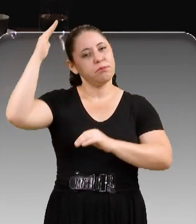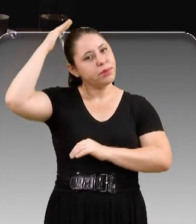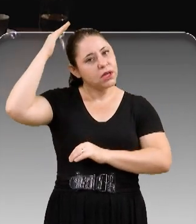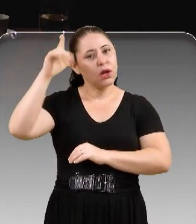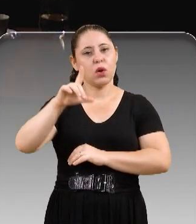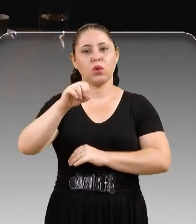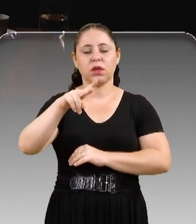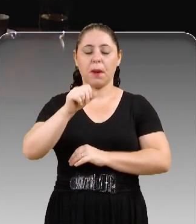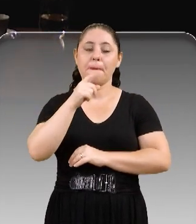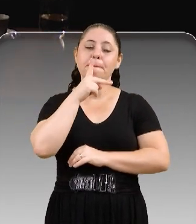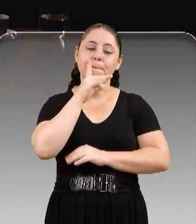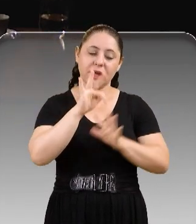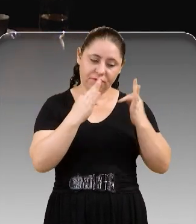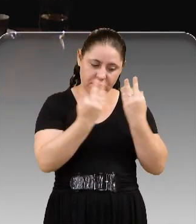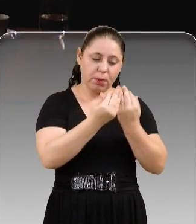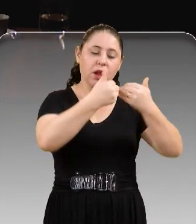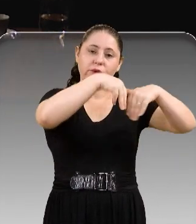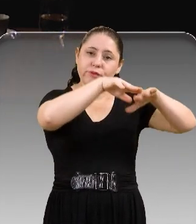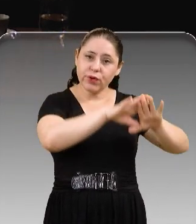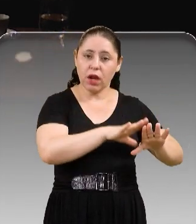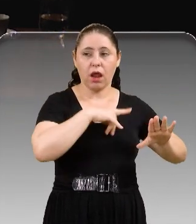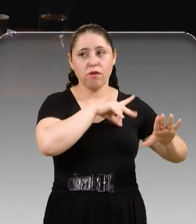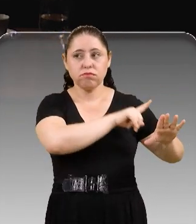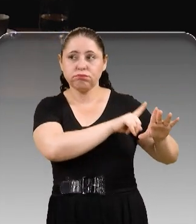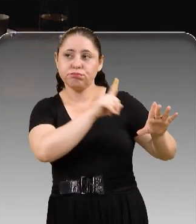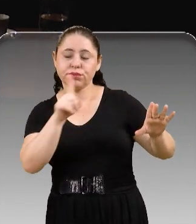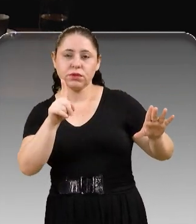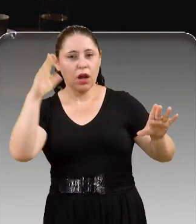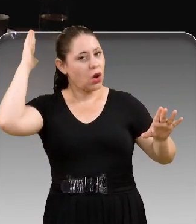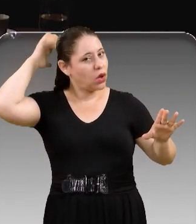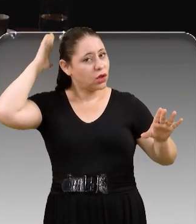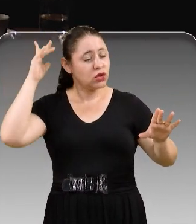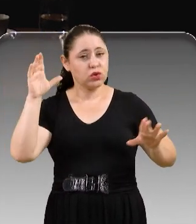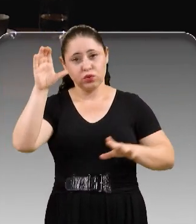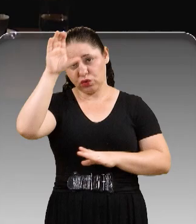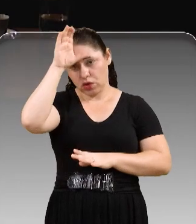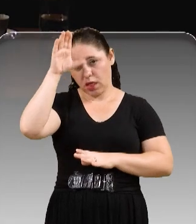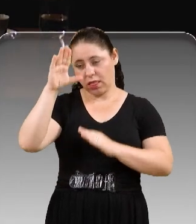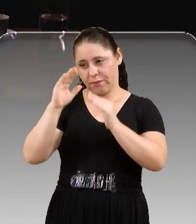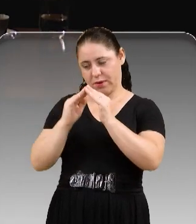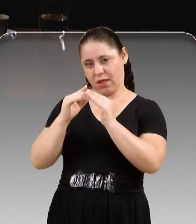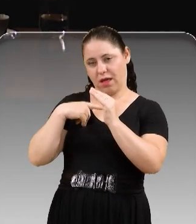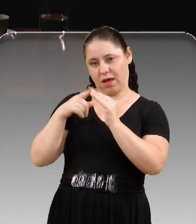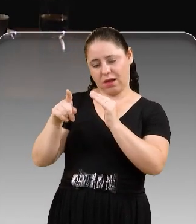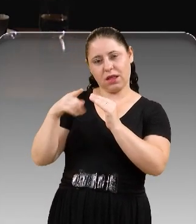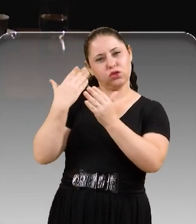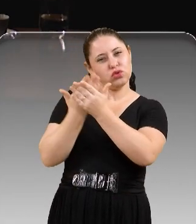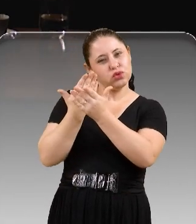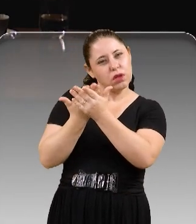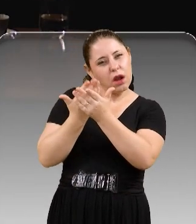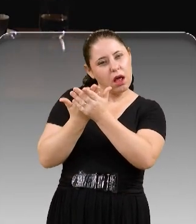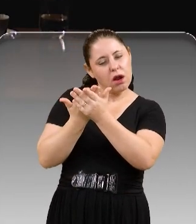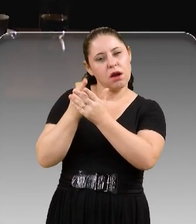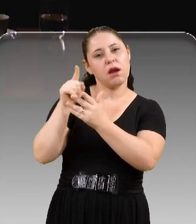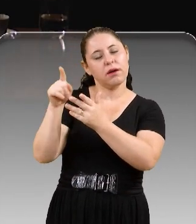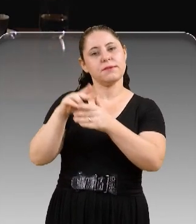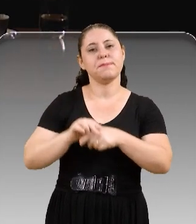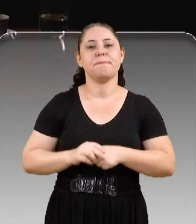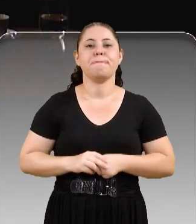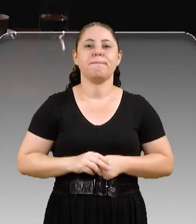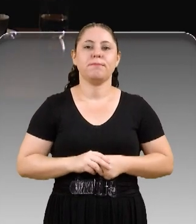pais ficaram em Terra Boa, junto com meus irmãos, eu fui para Londrina com o tio, passei a morar na casa dele e passei a estudar lá, né,